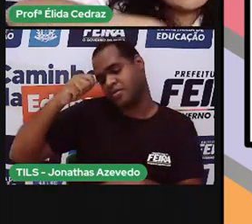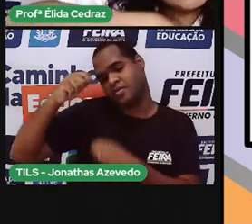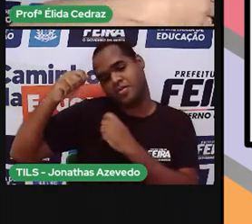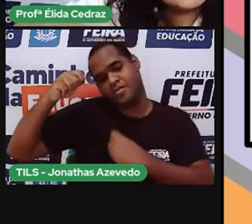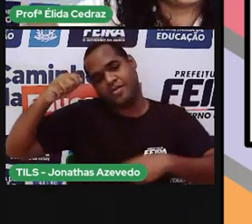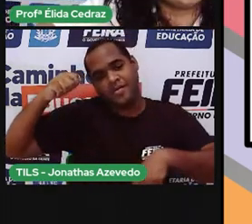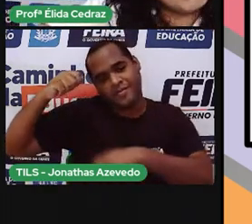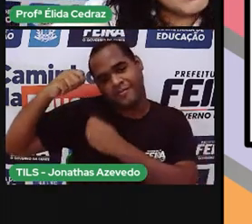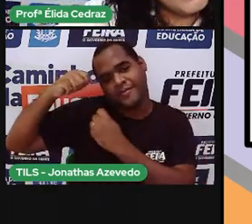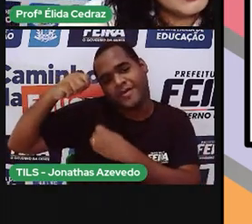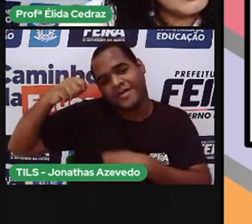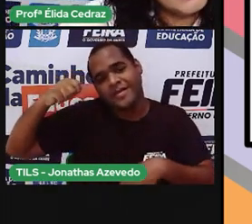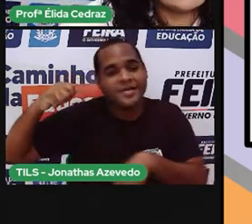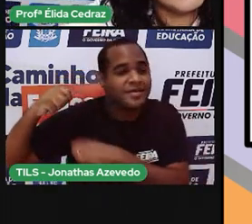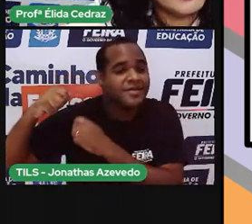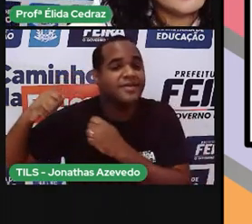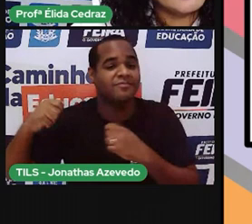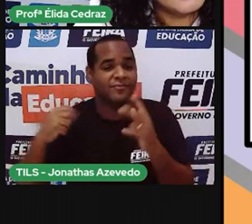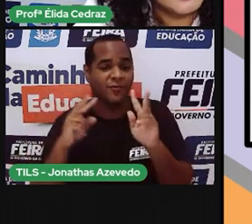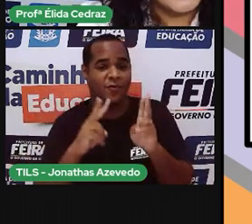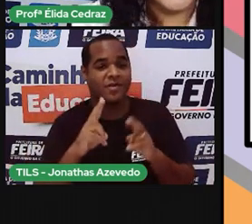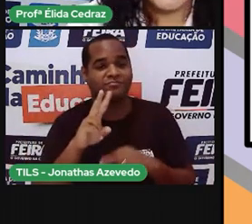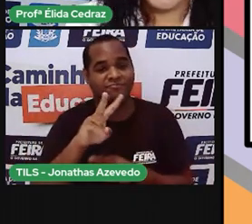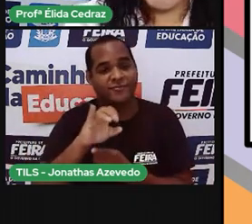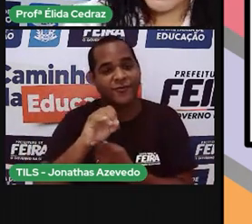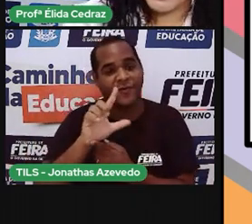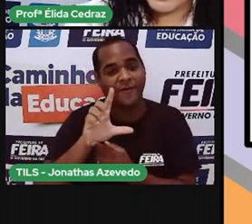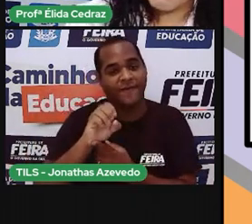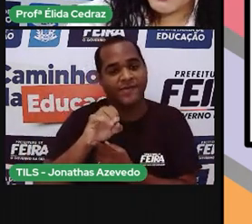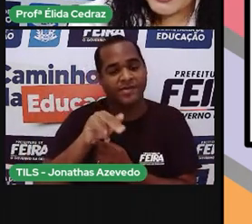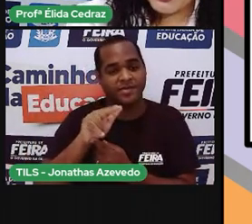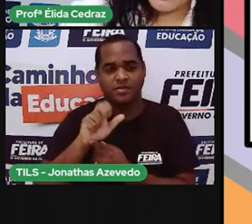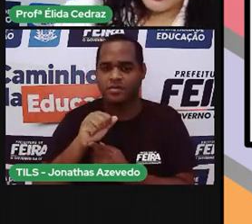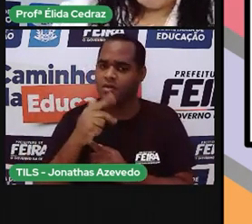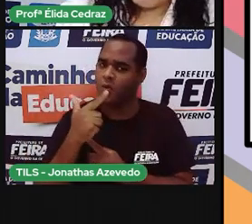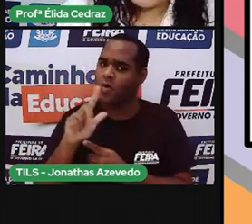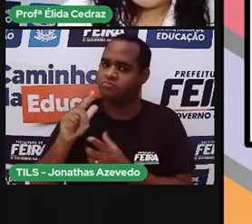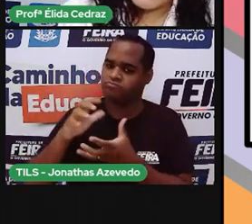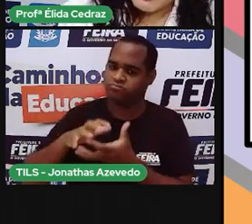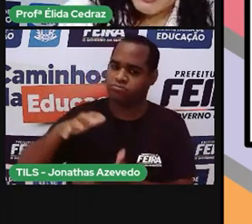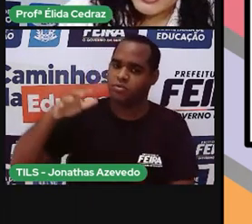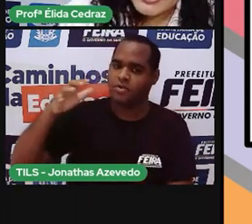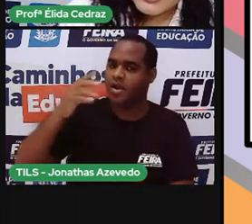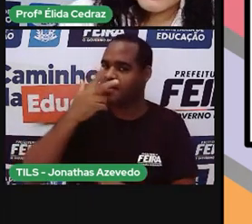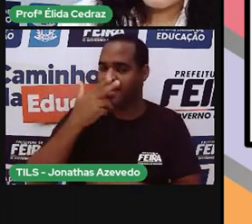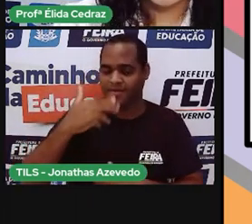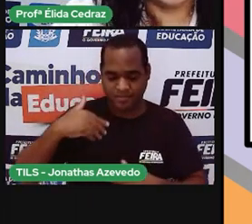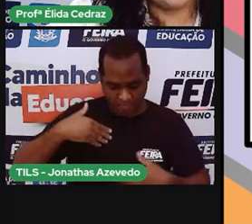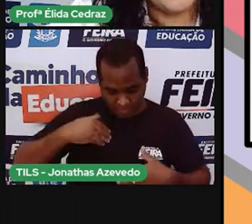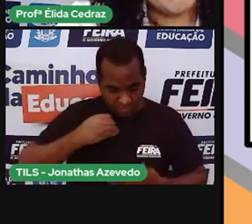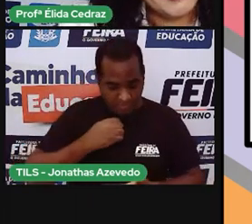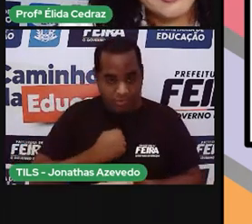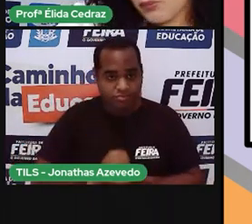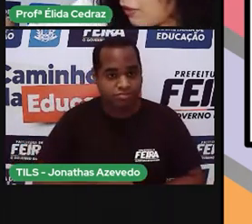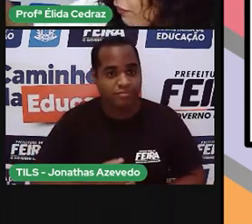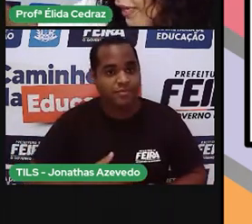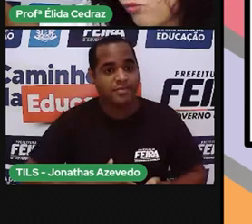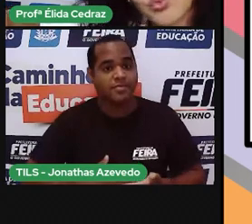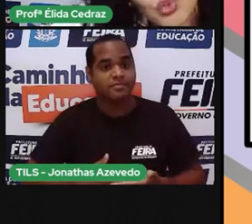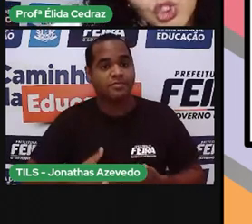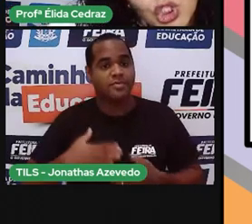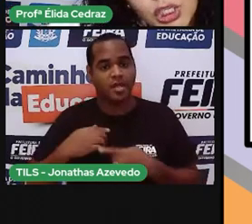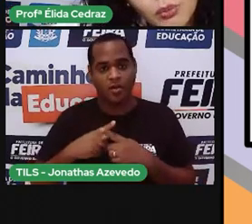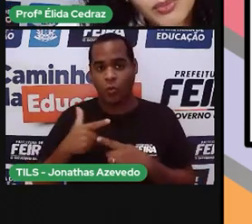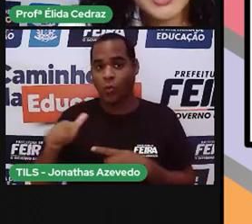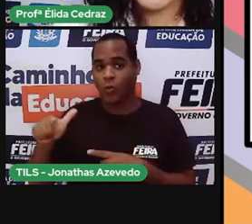toca um tipo um violino é a Rebeca era maior apoia na barriga e o rabo com